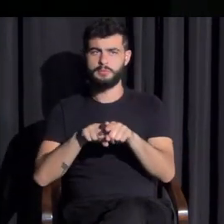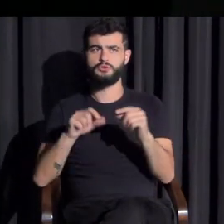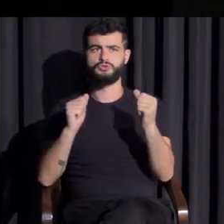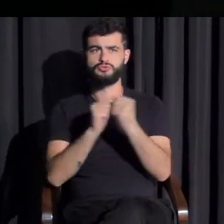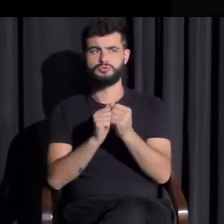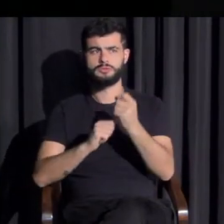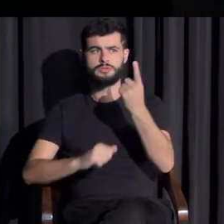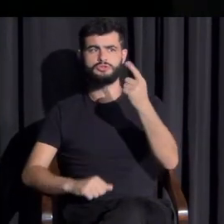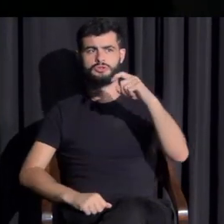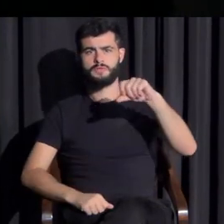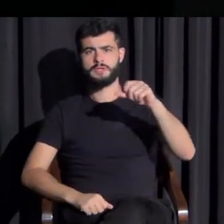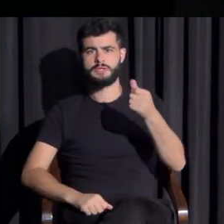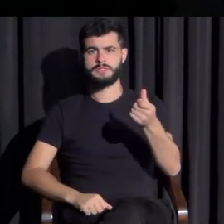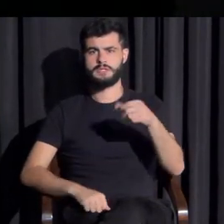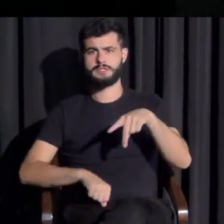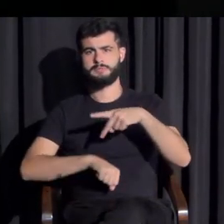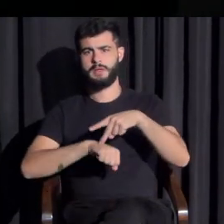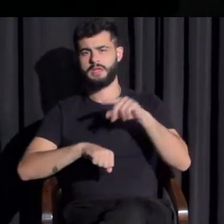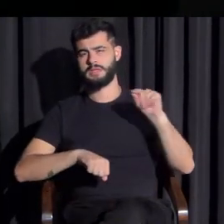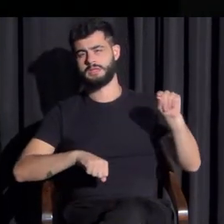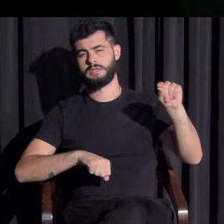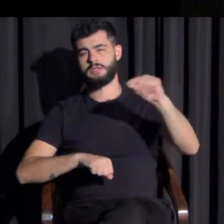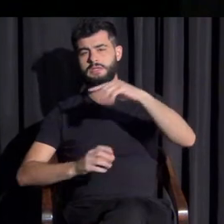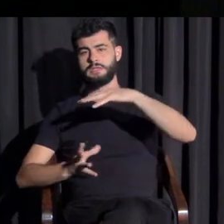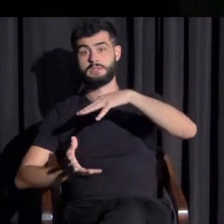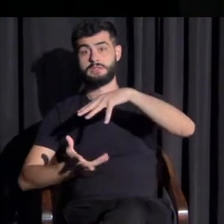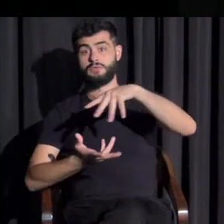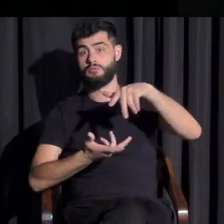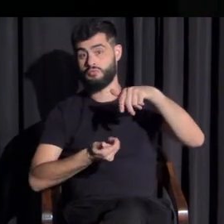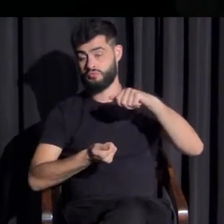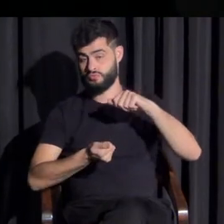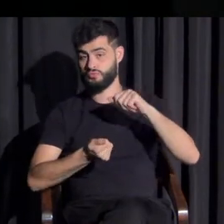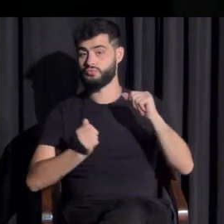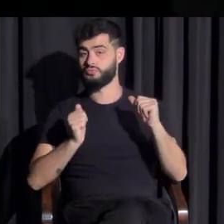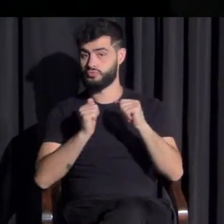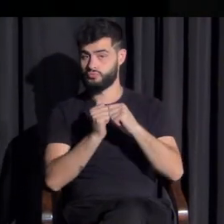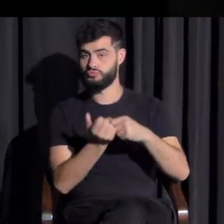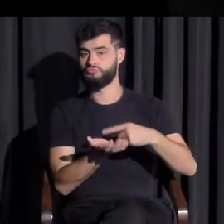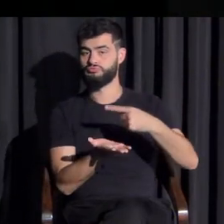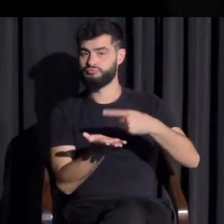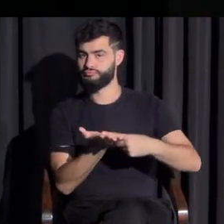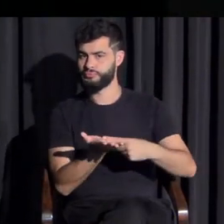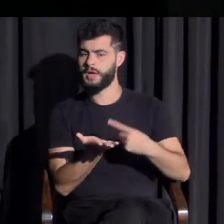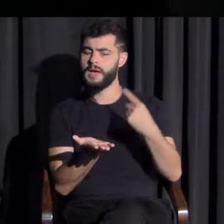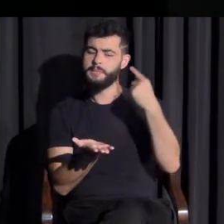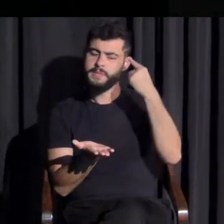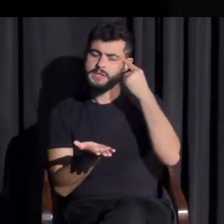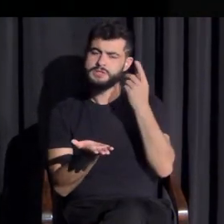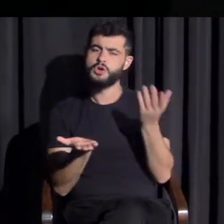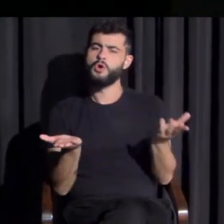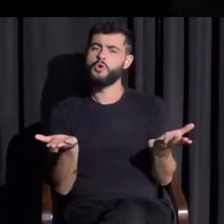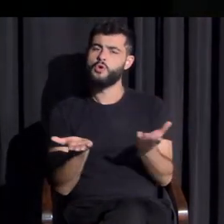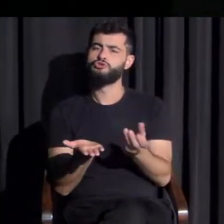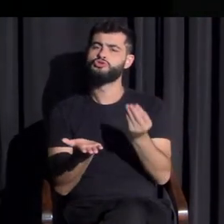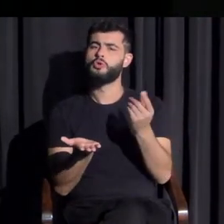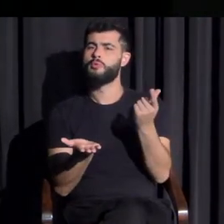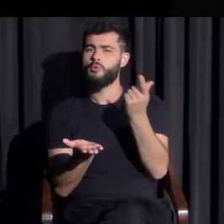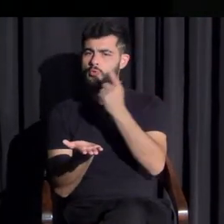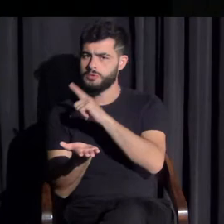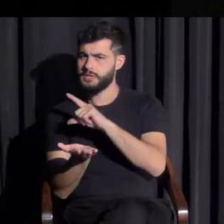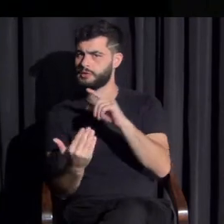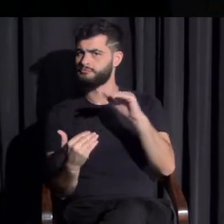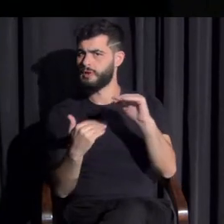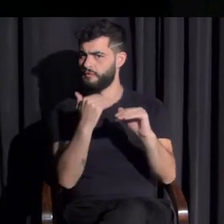Urge pensar sobre essas crianças, em que medida afastam-se ou avançam em direção a